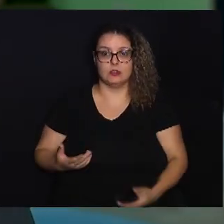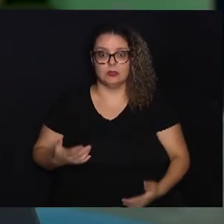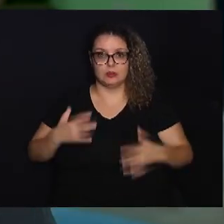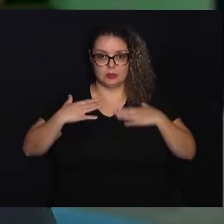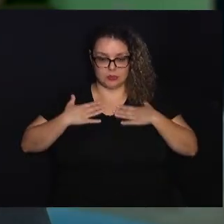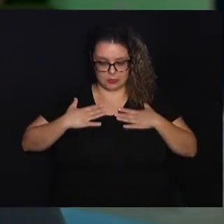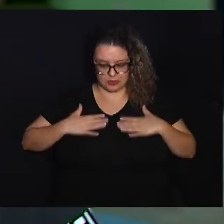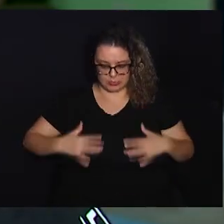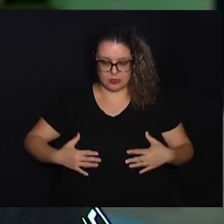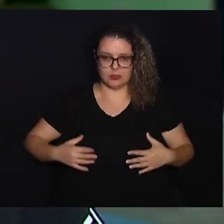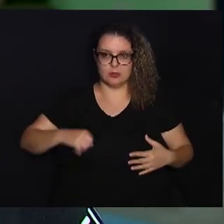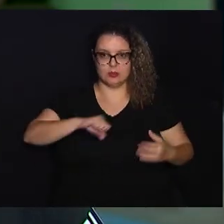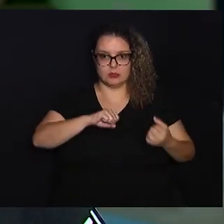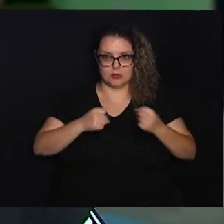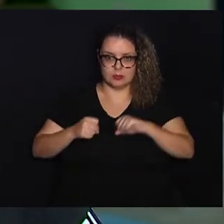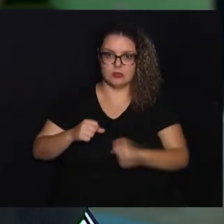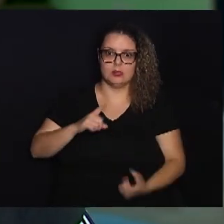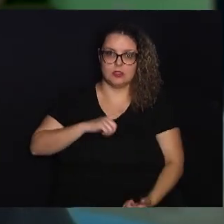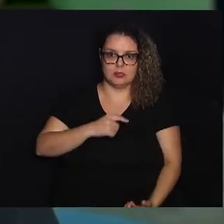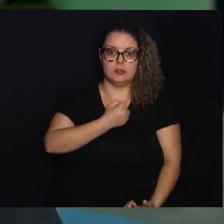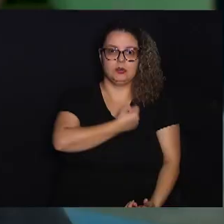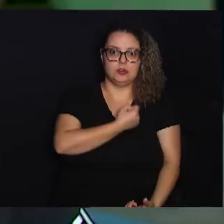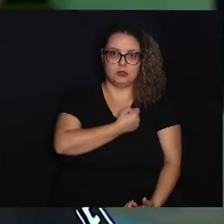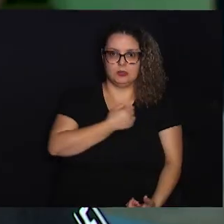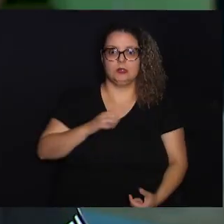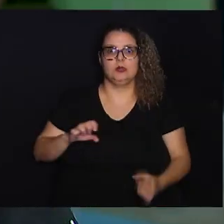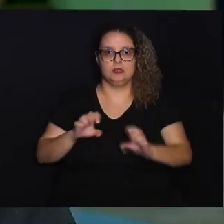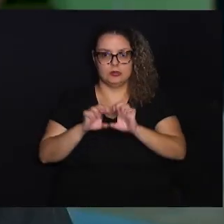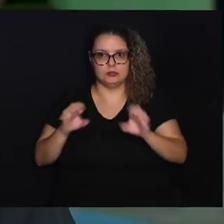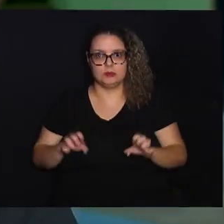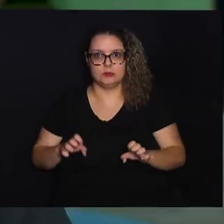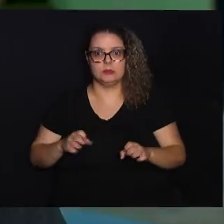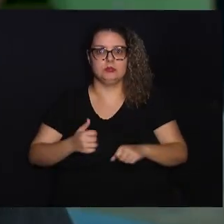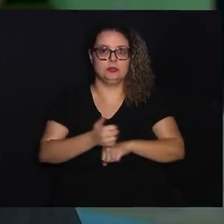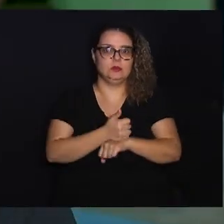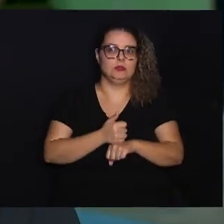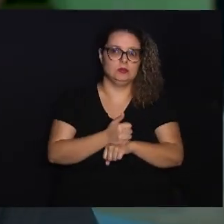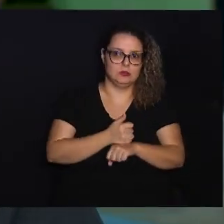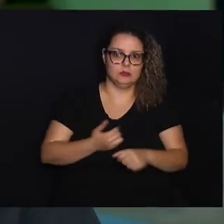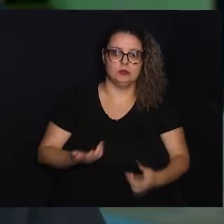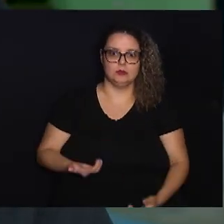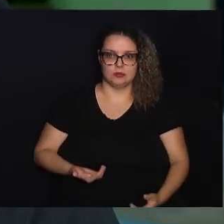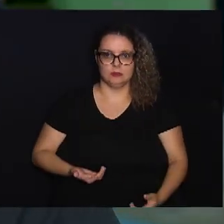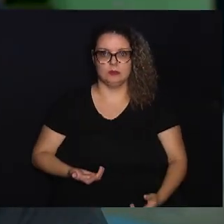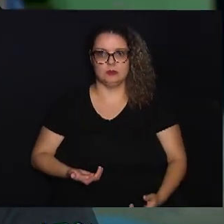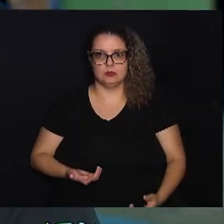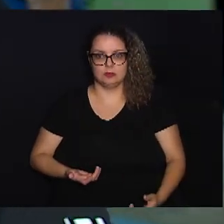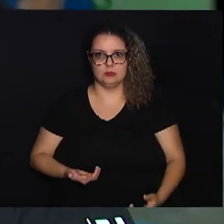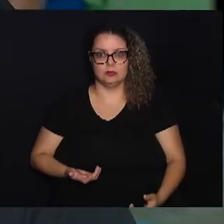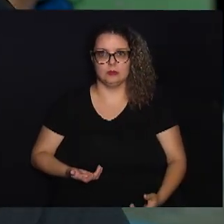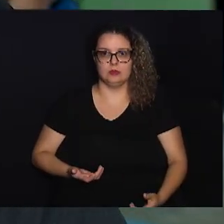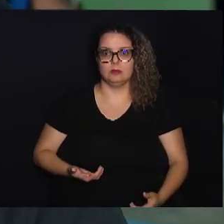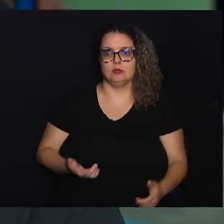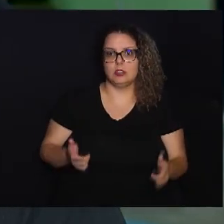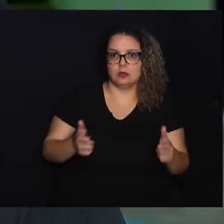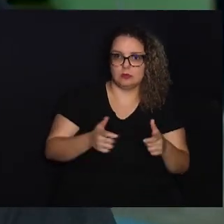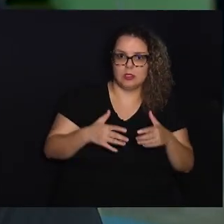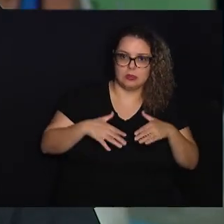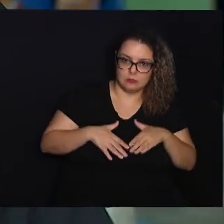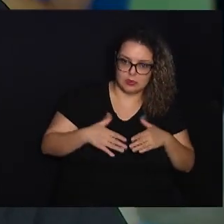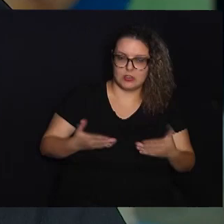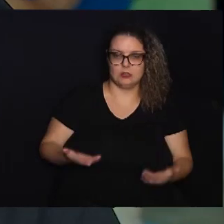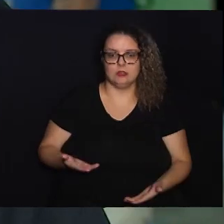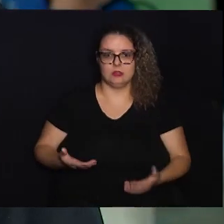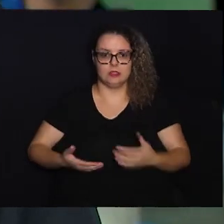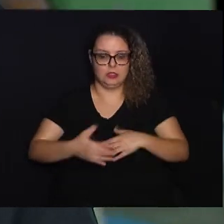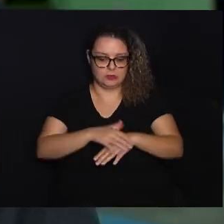nacional. Você vai ver eles lutando com o colete, né? O colete ele tem a numeração para a estrutura do atleta. O colete para